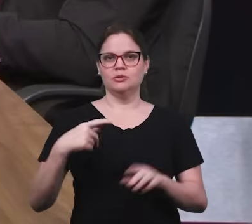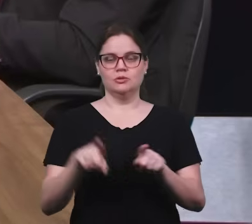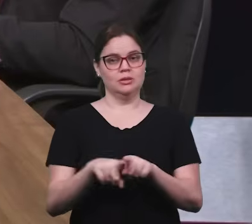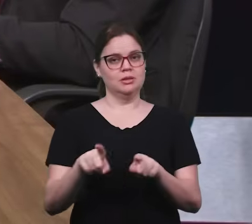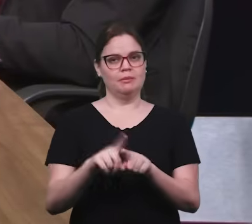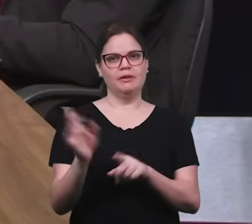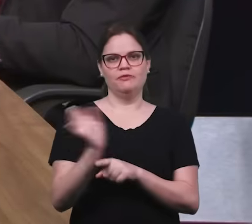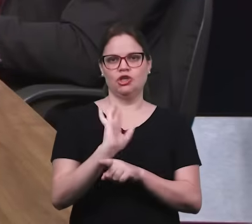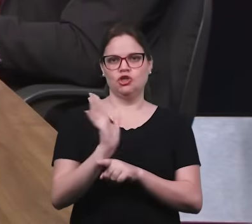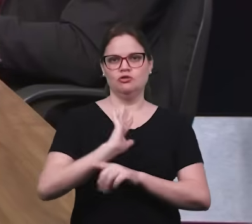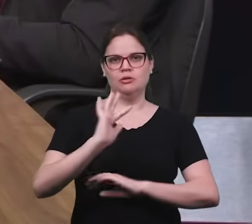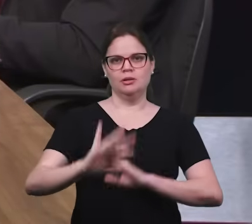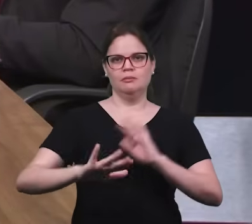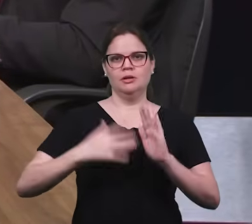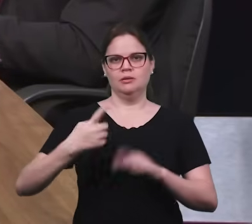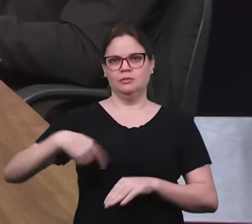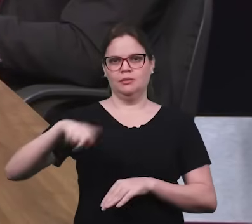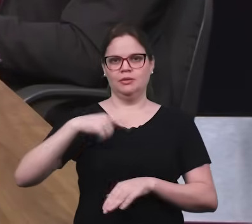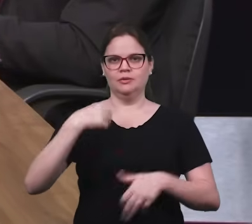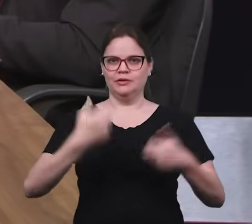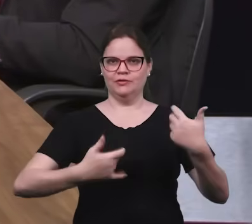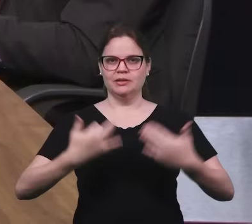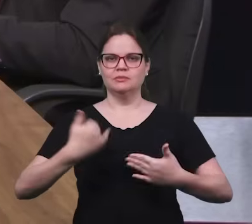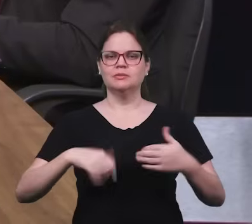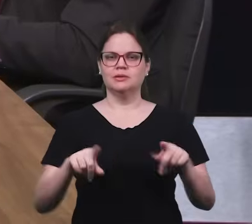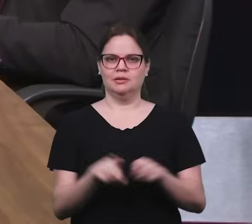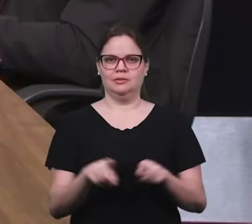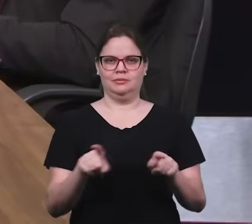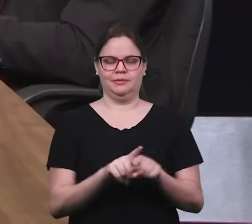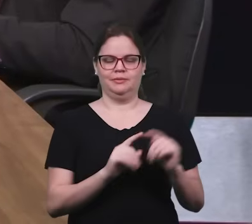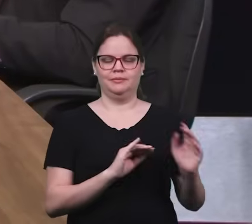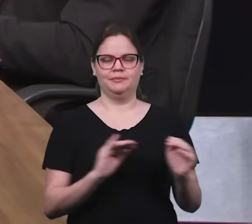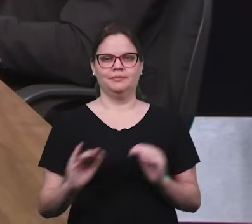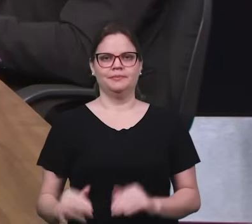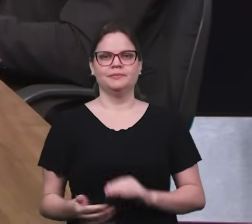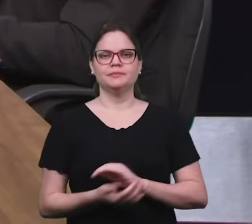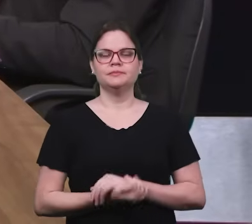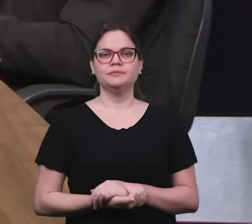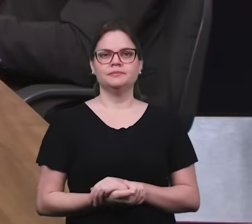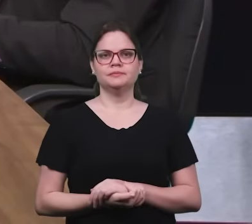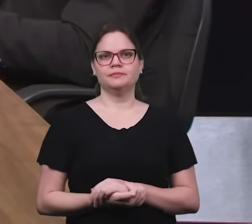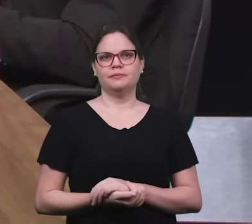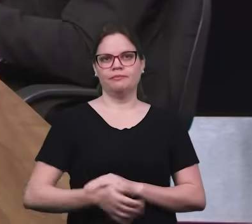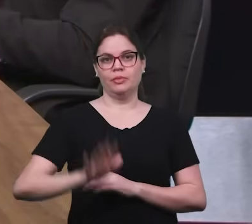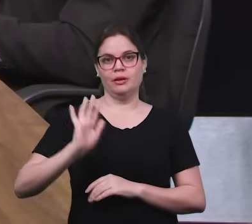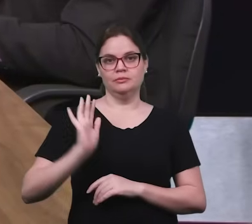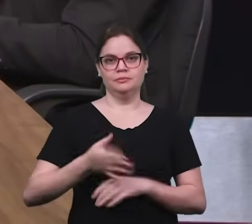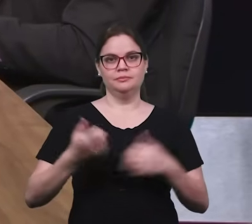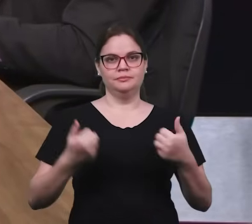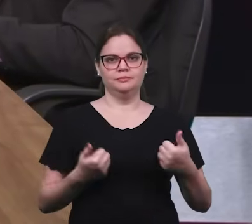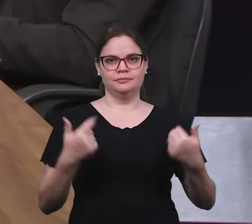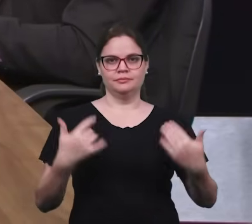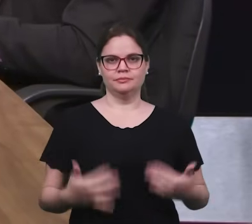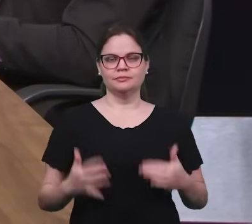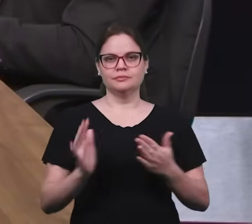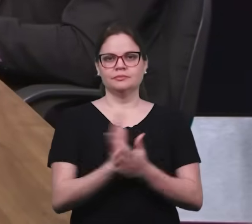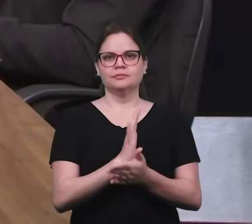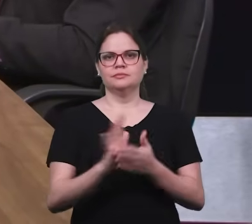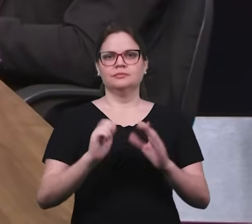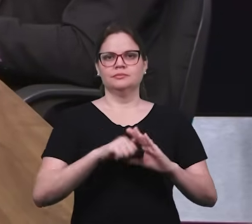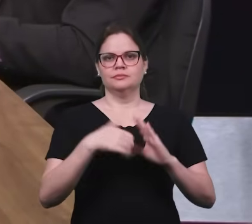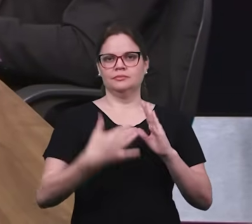pastores do grupo do Ciência e Fé que vão trazer algumas colaborações. Maravilha. Já falamos alguns